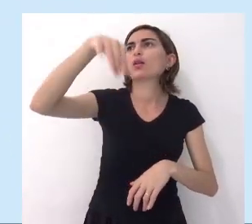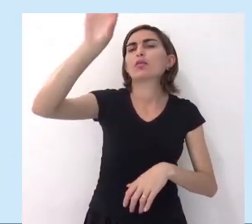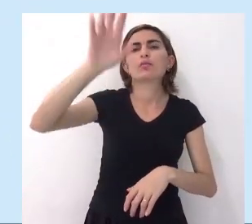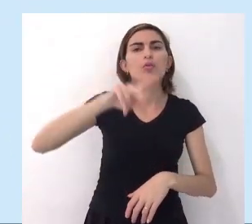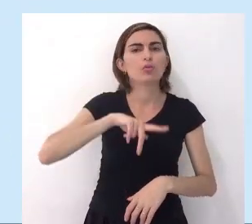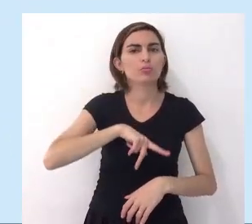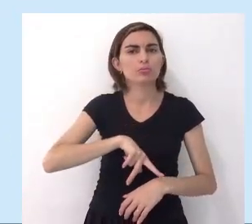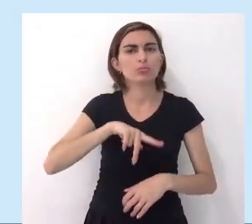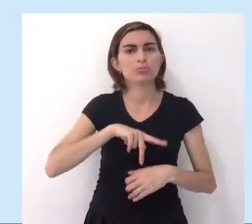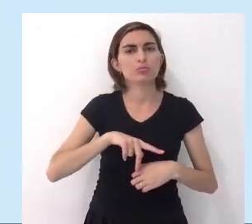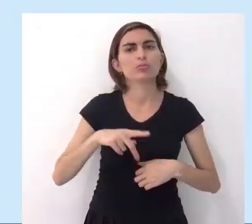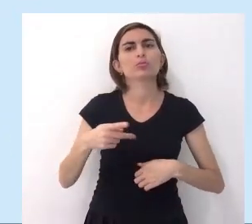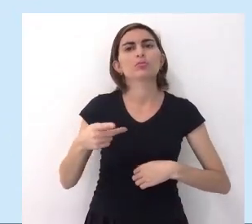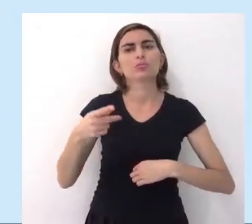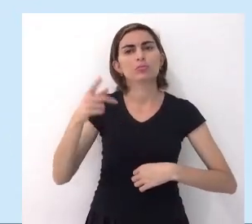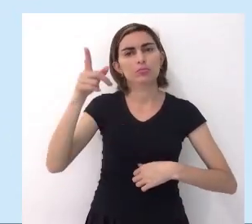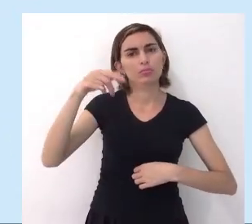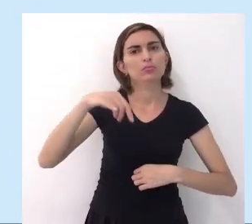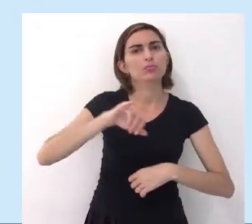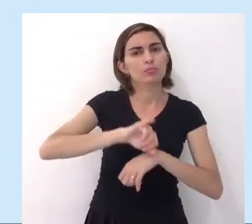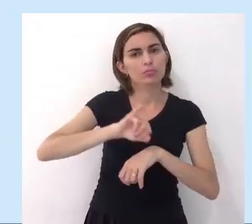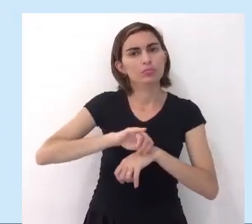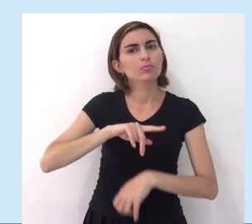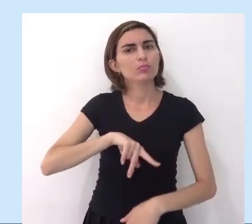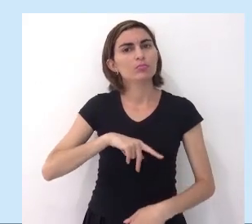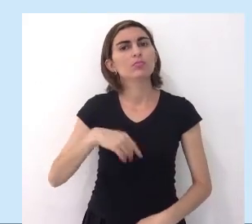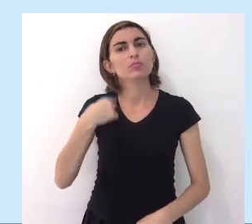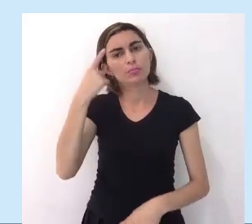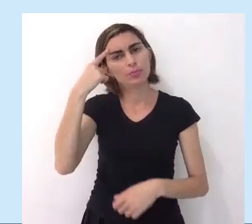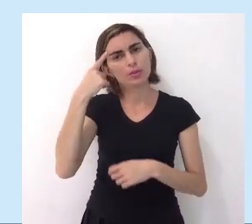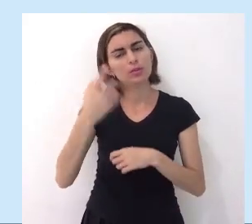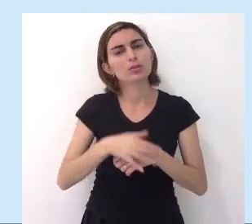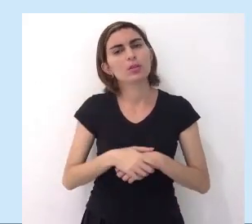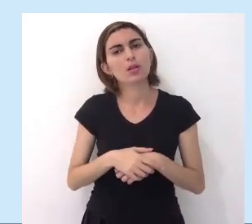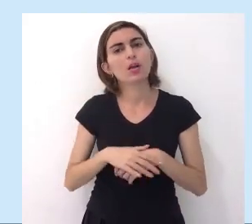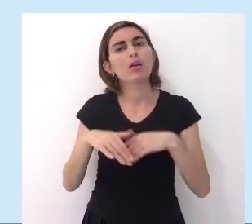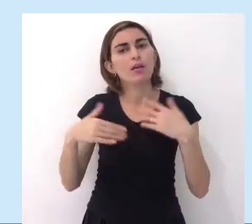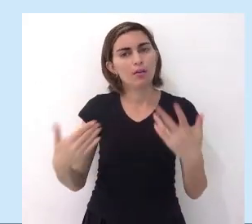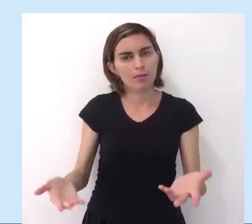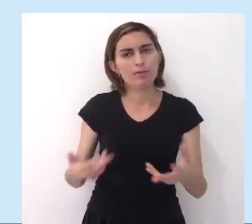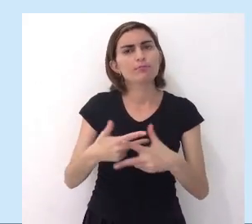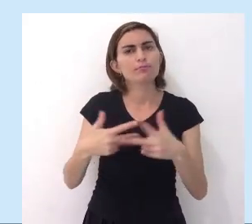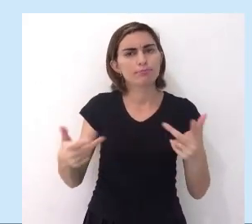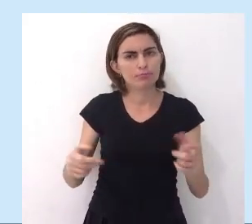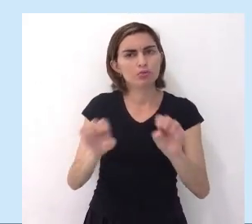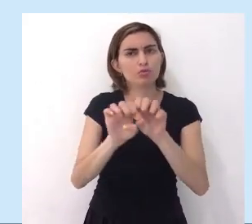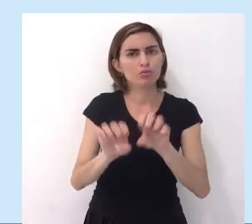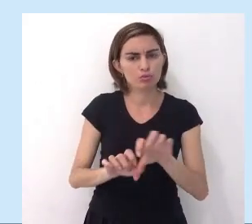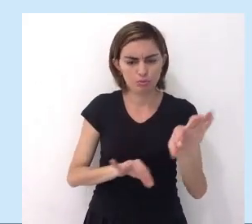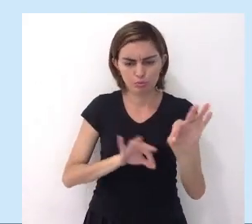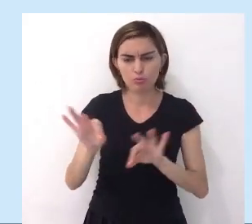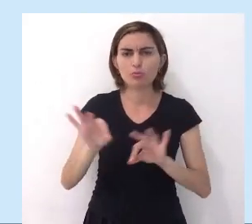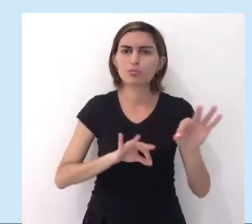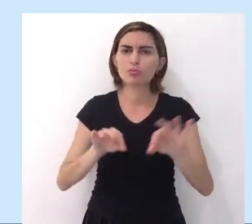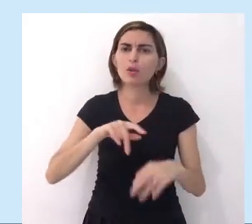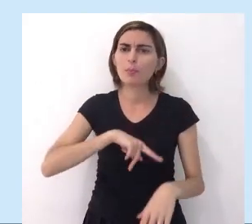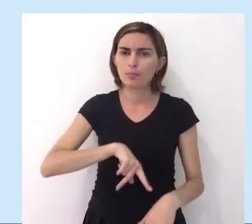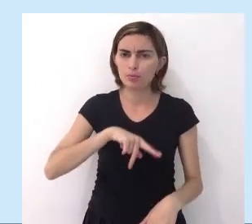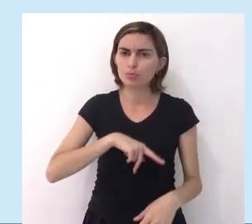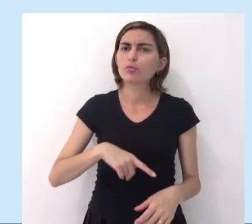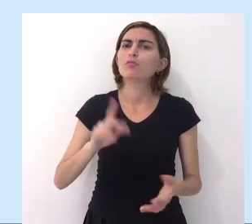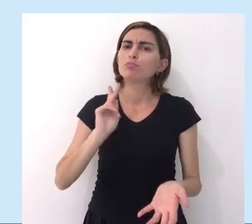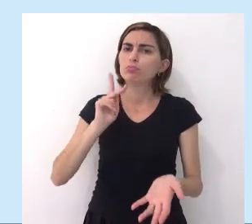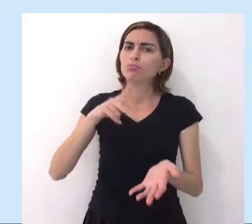para a colônia, para a metrópole. Então, vocês veem que foi uma estrutura, tá? Montada por Portugal